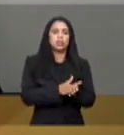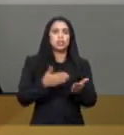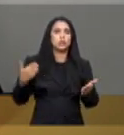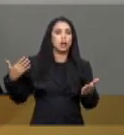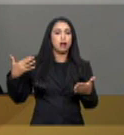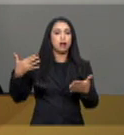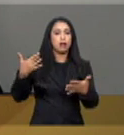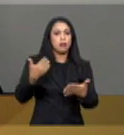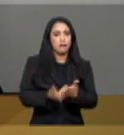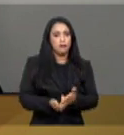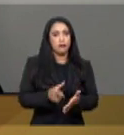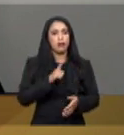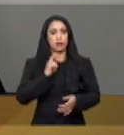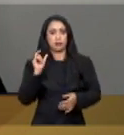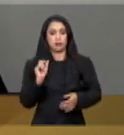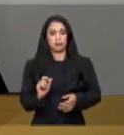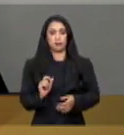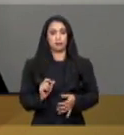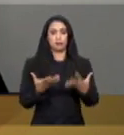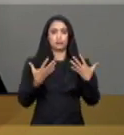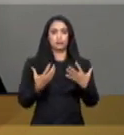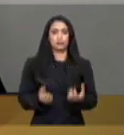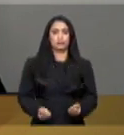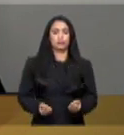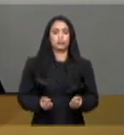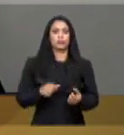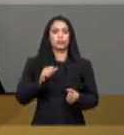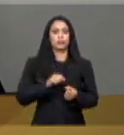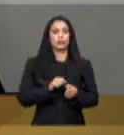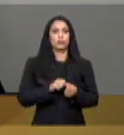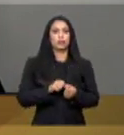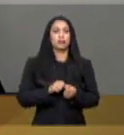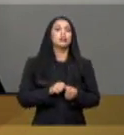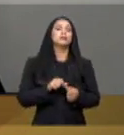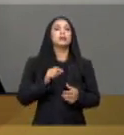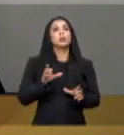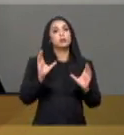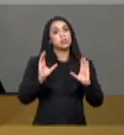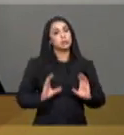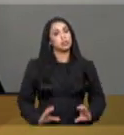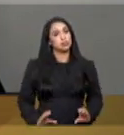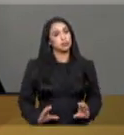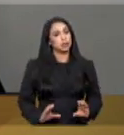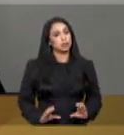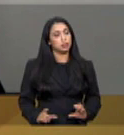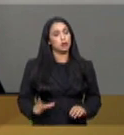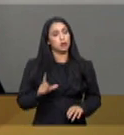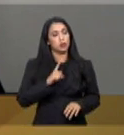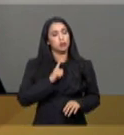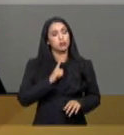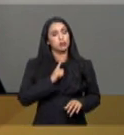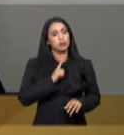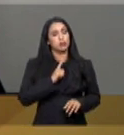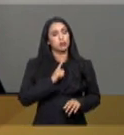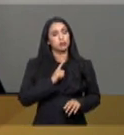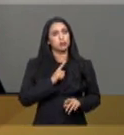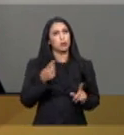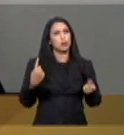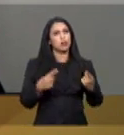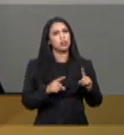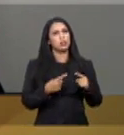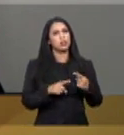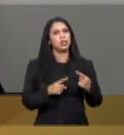julgamento. Admissível, a meu ver, a produção de efeitos retroativos para os cidadãos que tinham